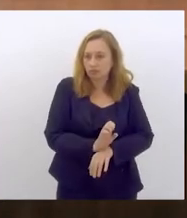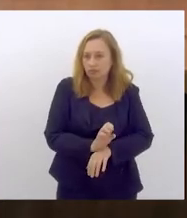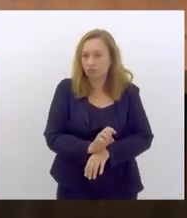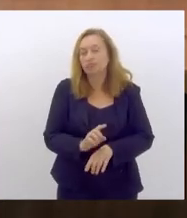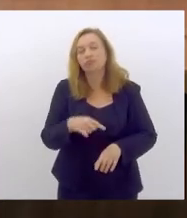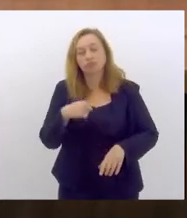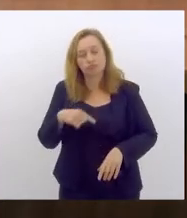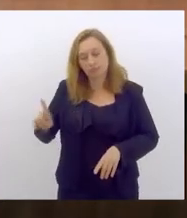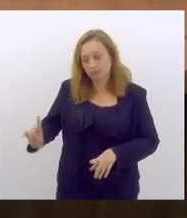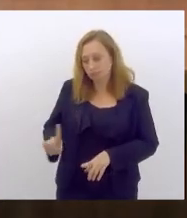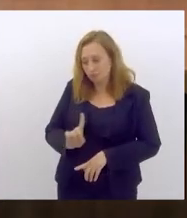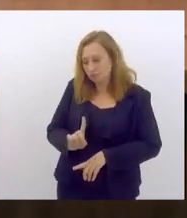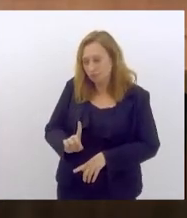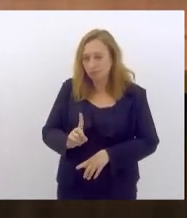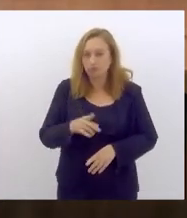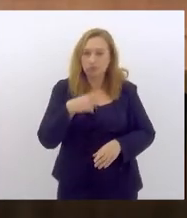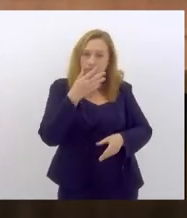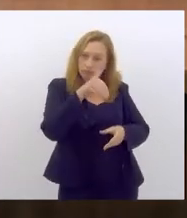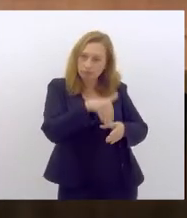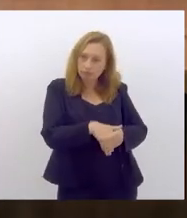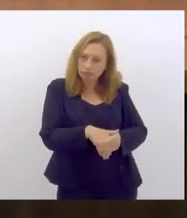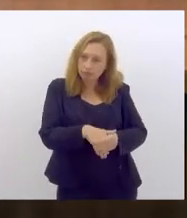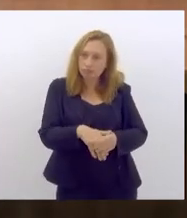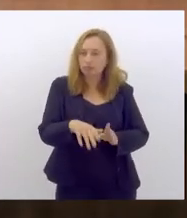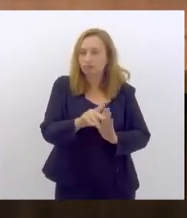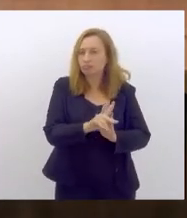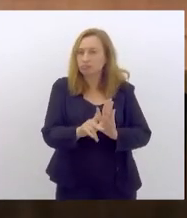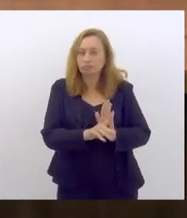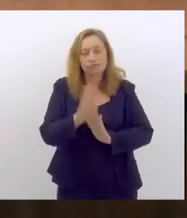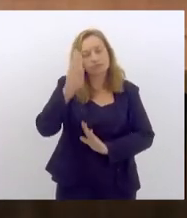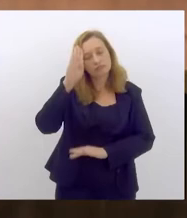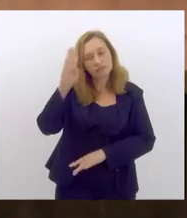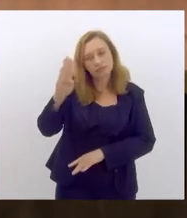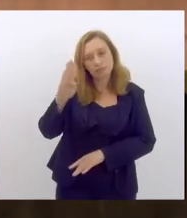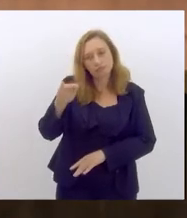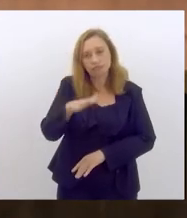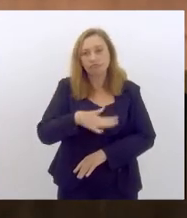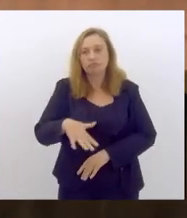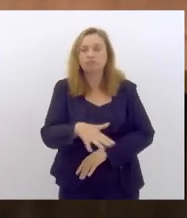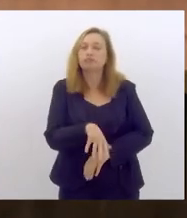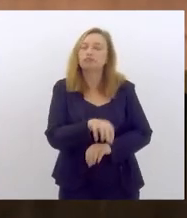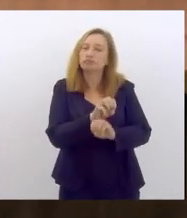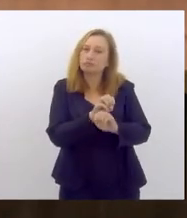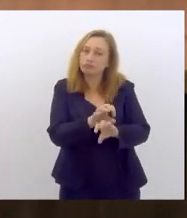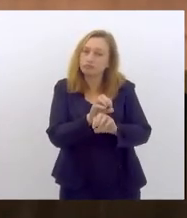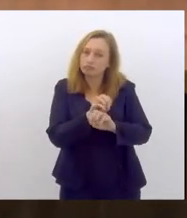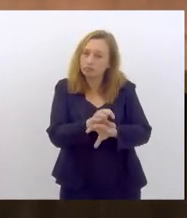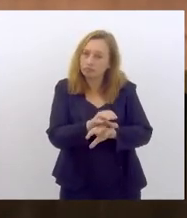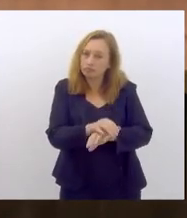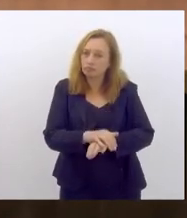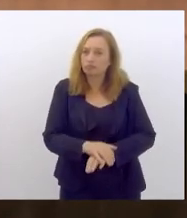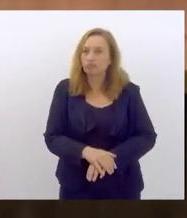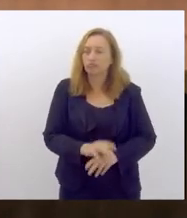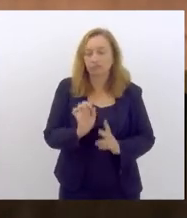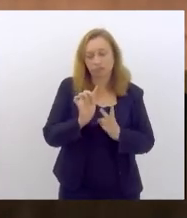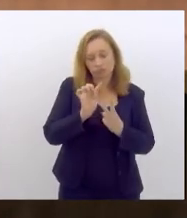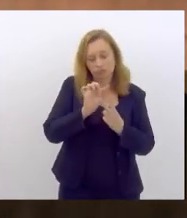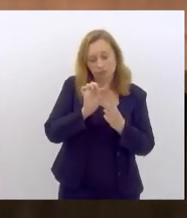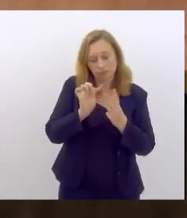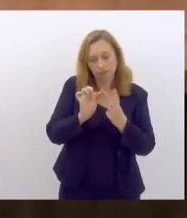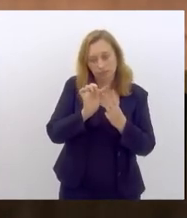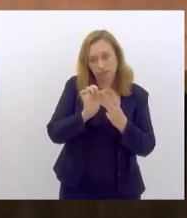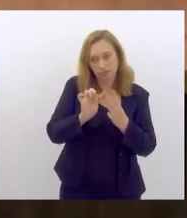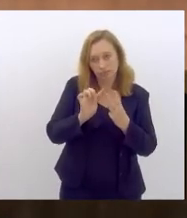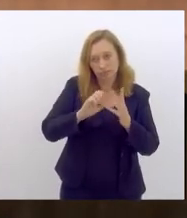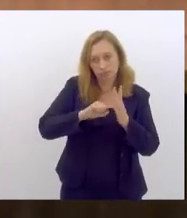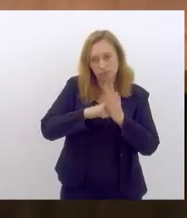Mas eu venho aqui declarar meu voto a projetos que são fundamentais no campo da educação, sendo dois